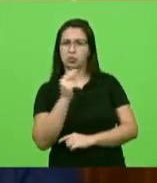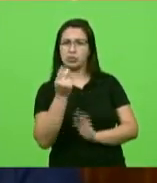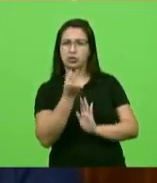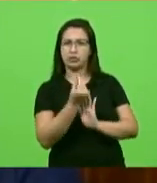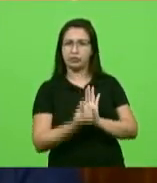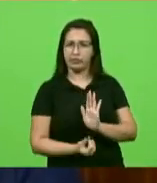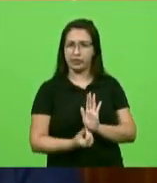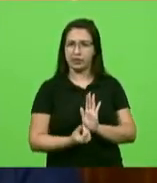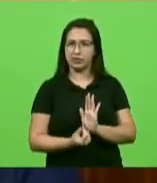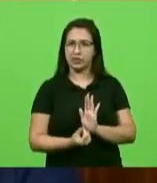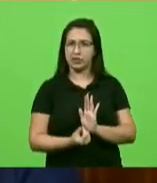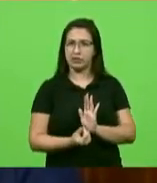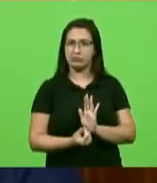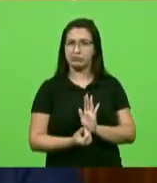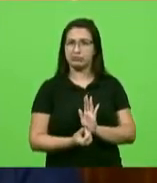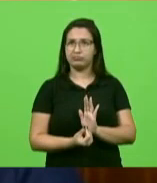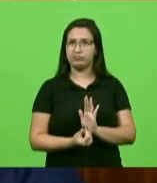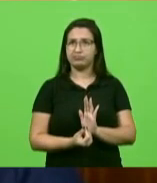emergencial.